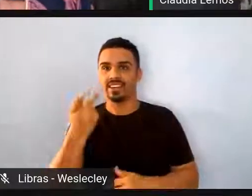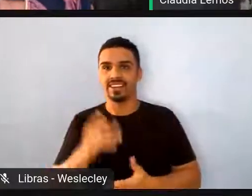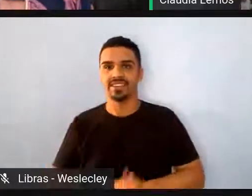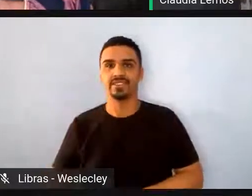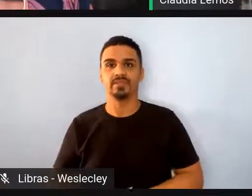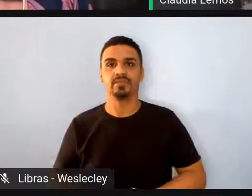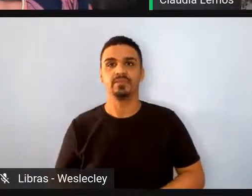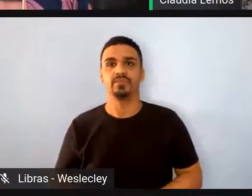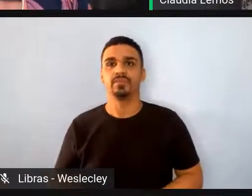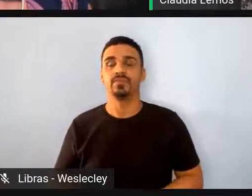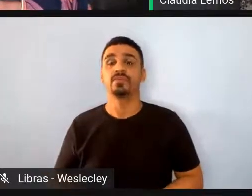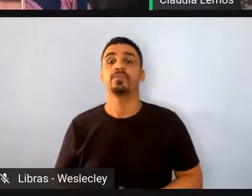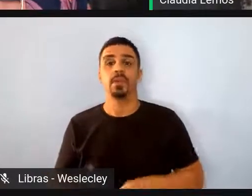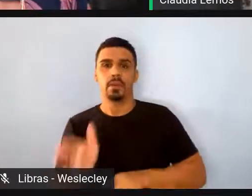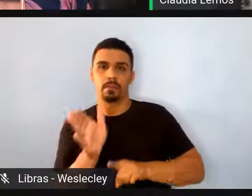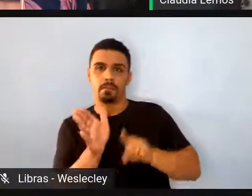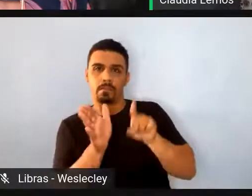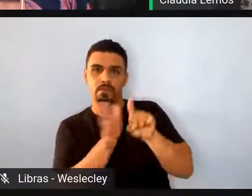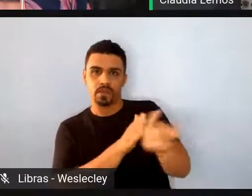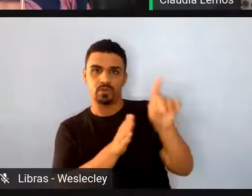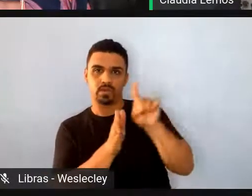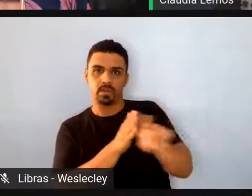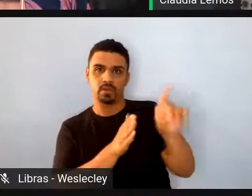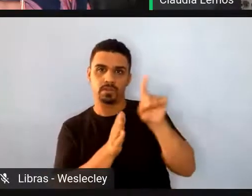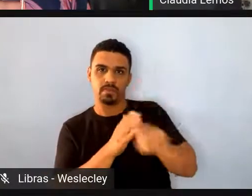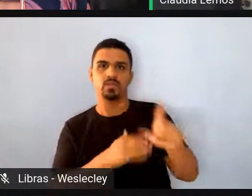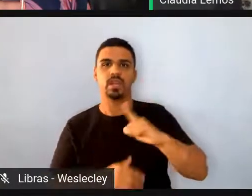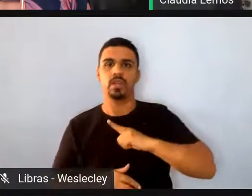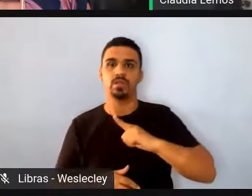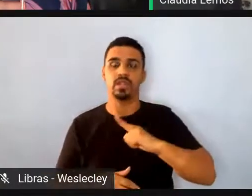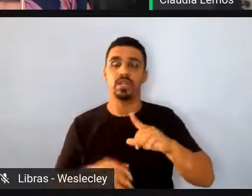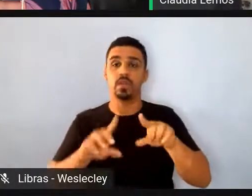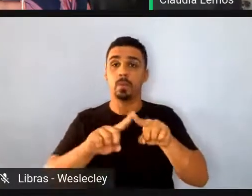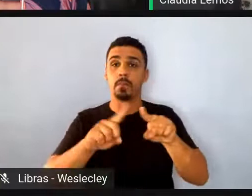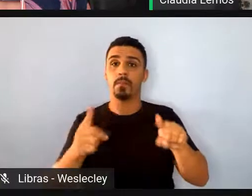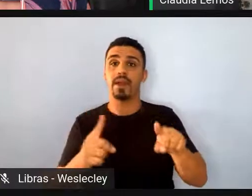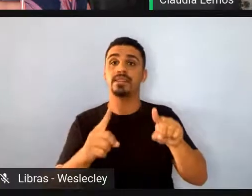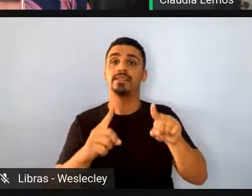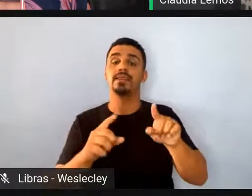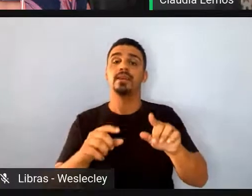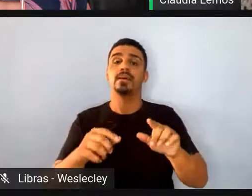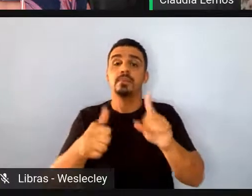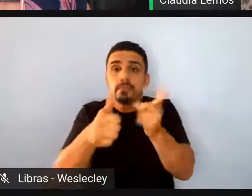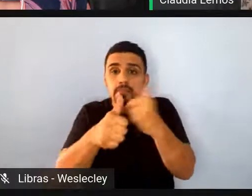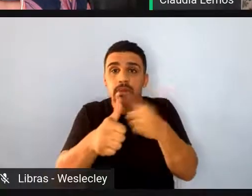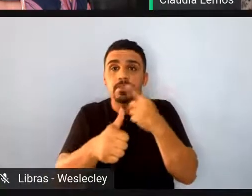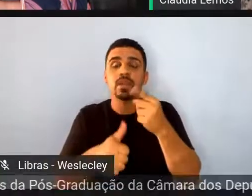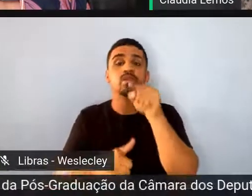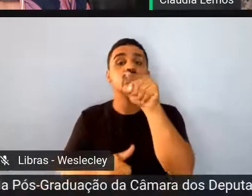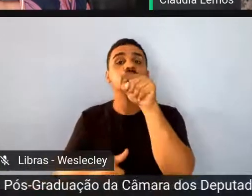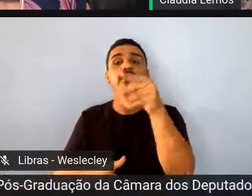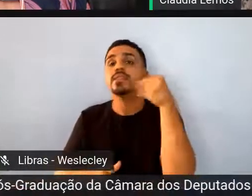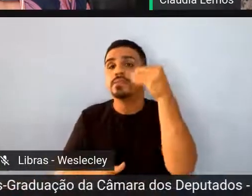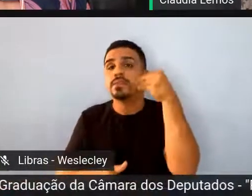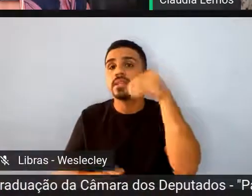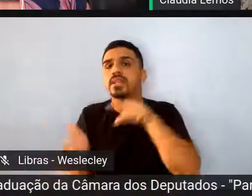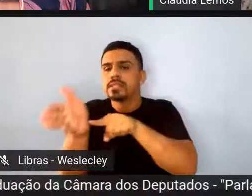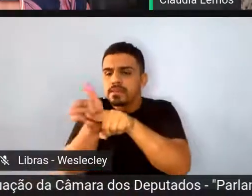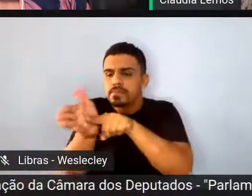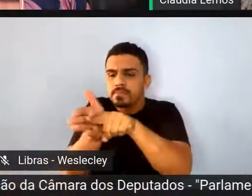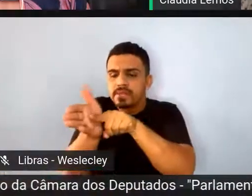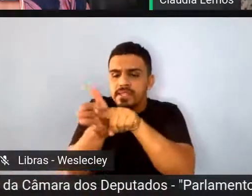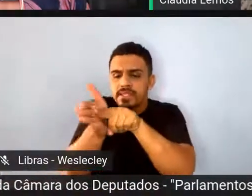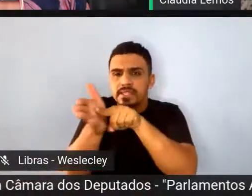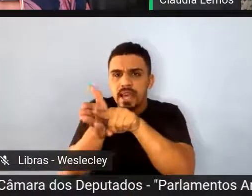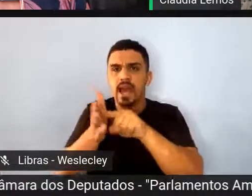Então, eu tenho aqui umas perguntas, mas antes de entrar nelas, eu queria que você falasse um pouco sobre essa experiência mesmo de pesquisar, né? De ser uma pessoa que